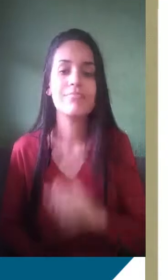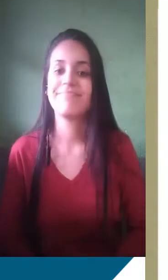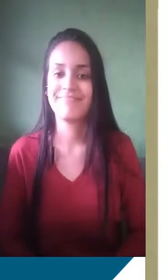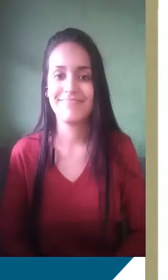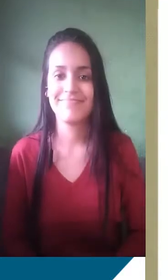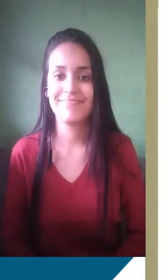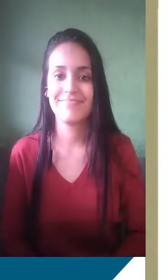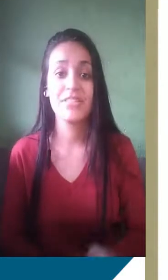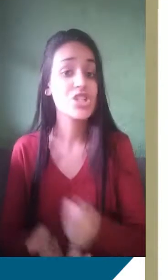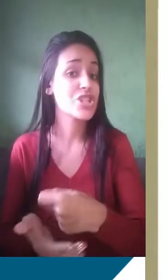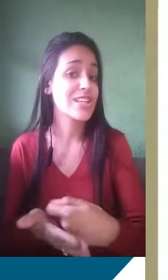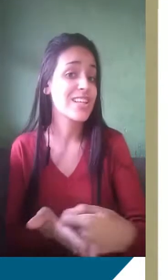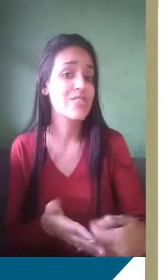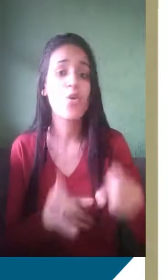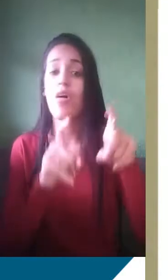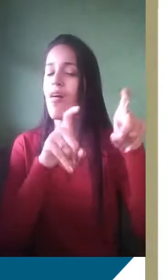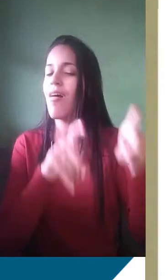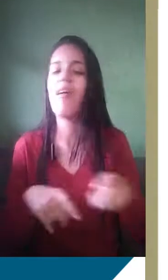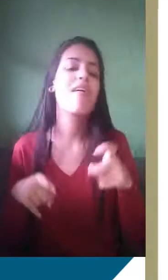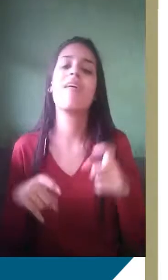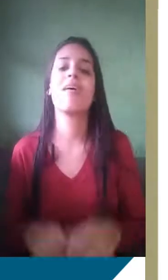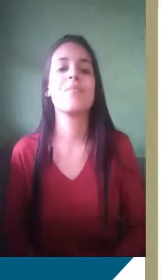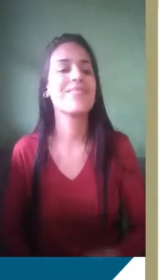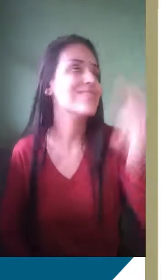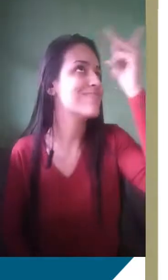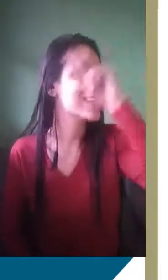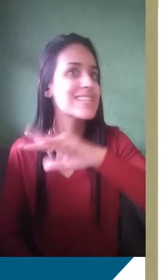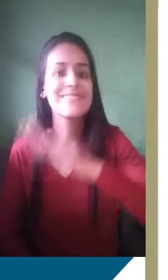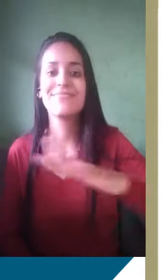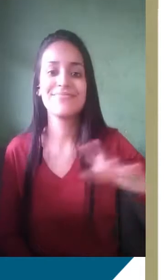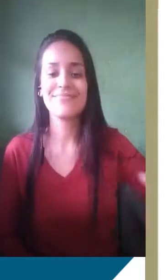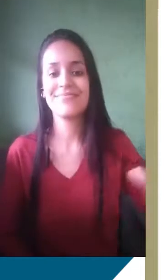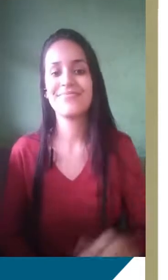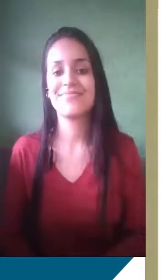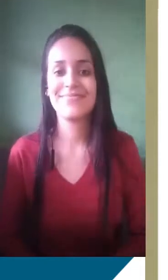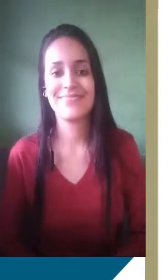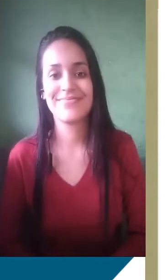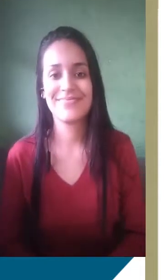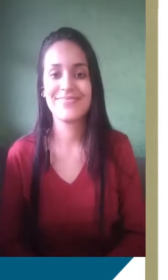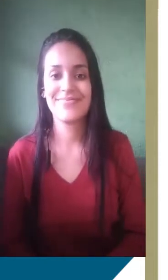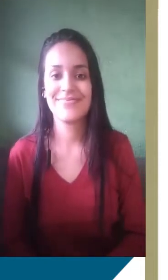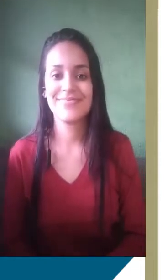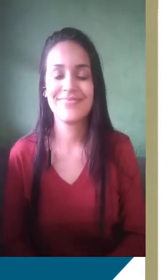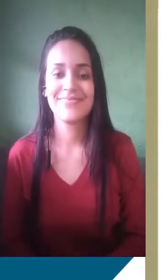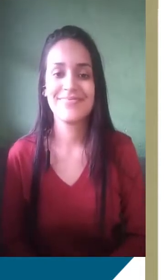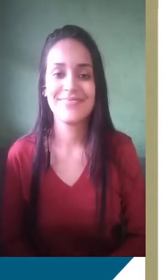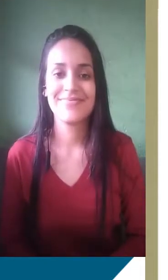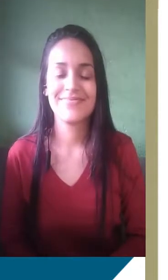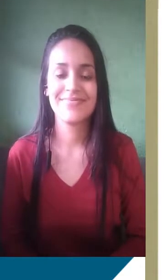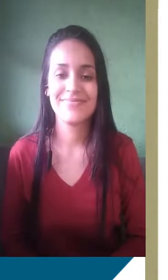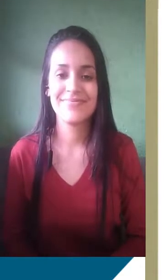escrever mais sobre o campo. Sob o impulso de memórias de infância e de seus ideais